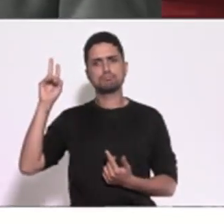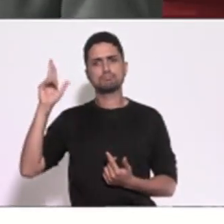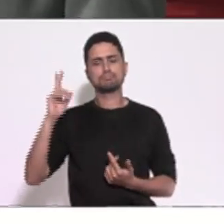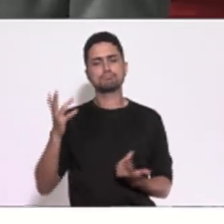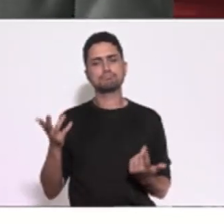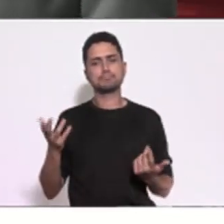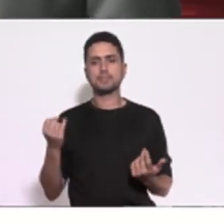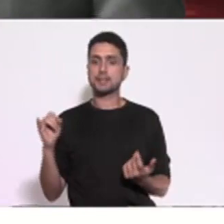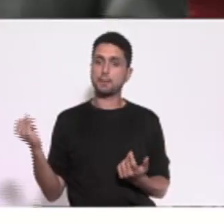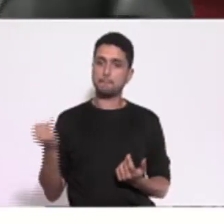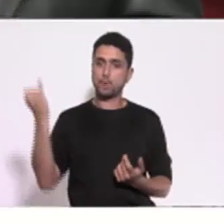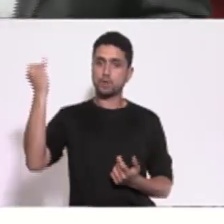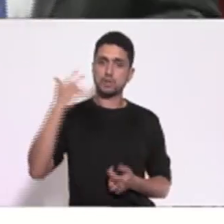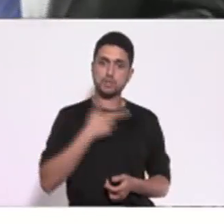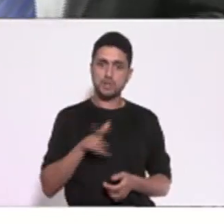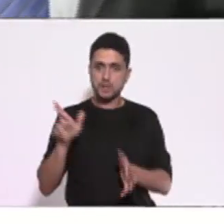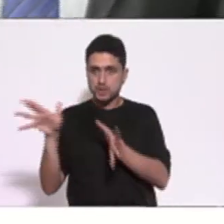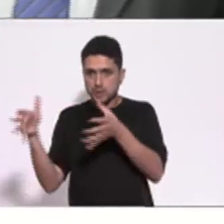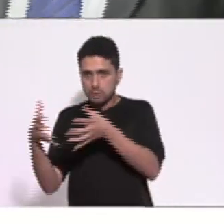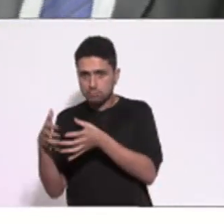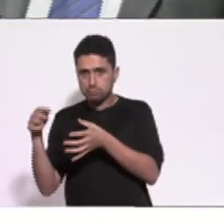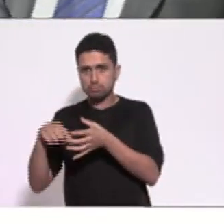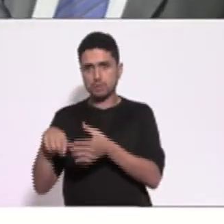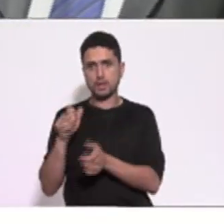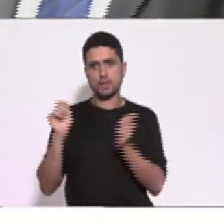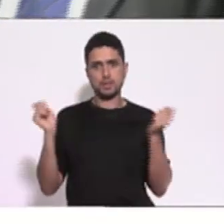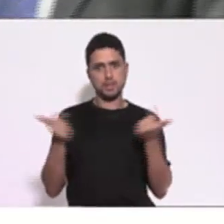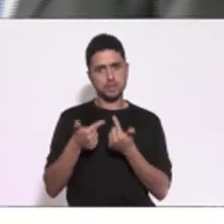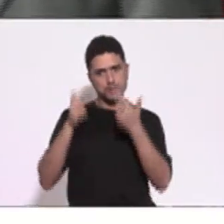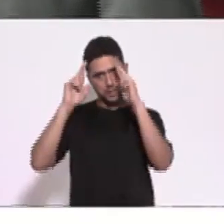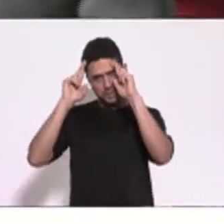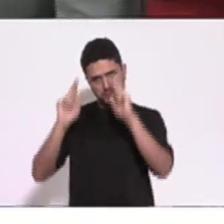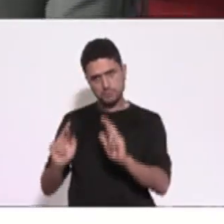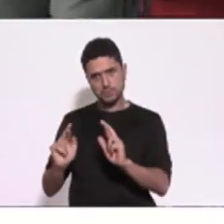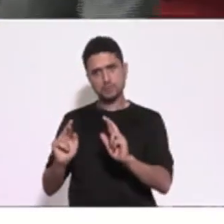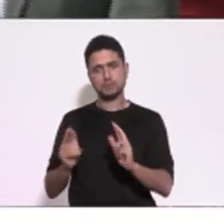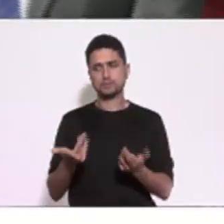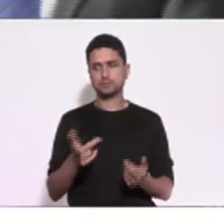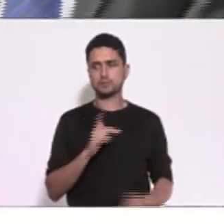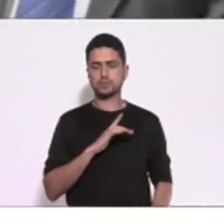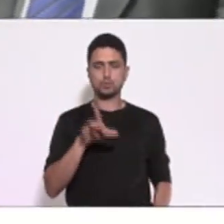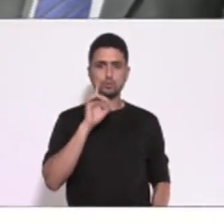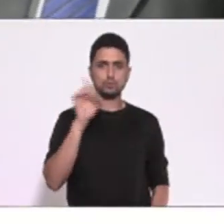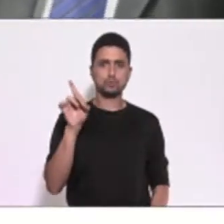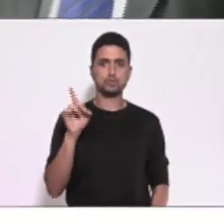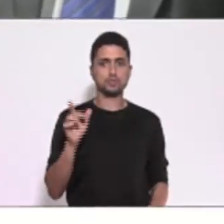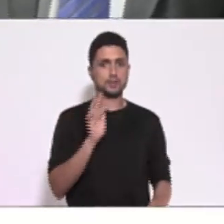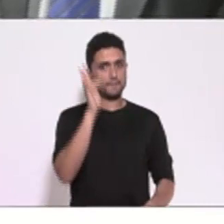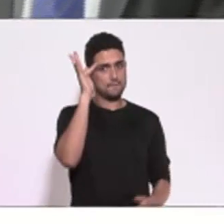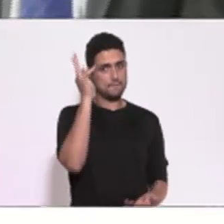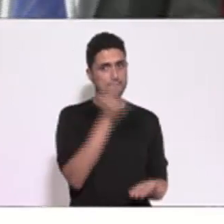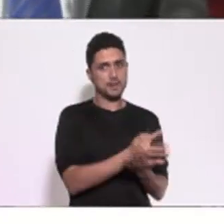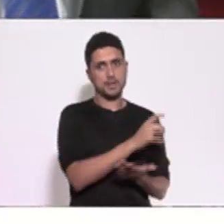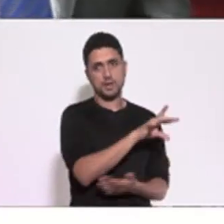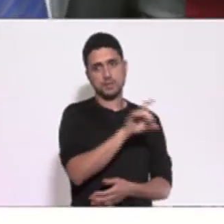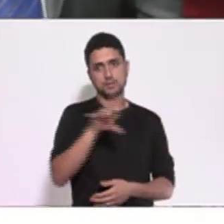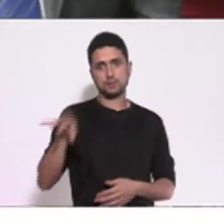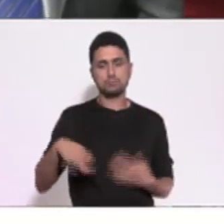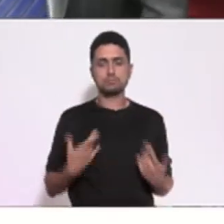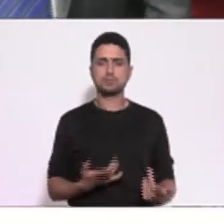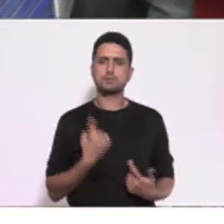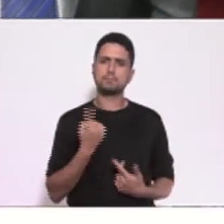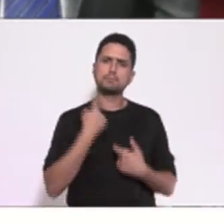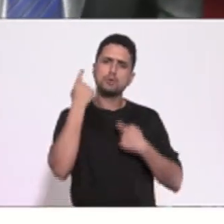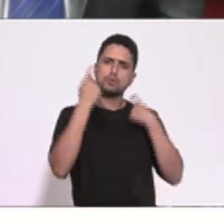para determinada religião, então que essa casa respeite o dia de fé de cada um. Mas a nossa preocupação é